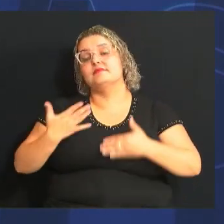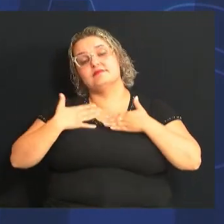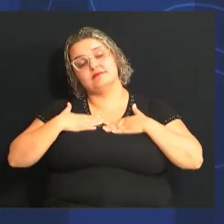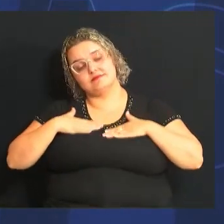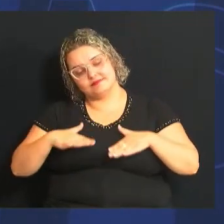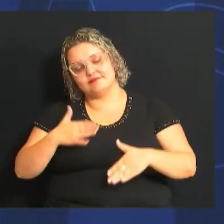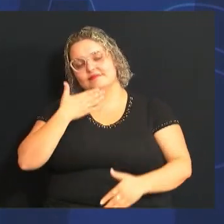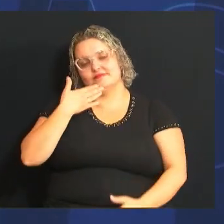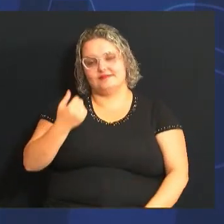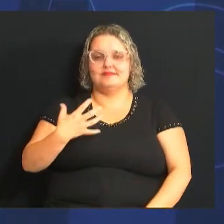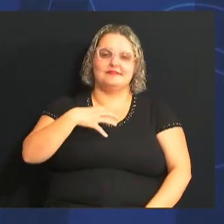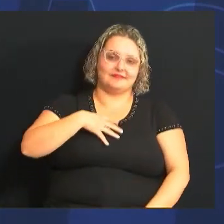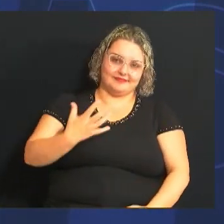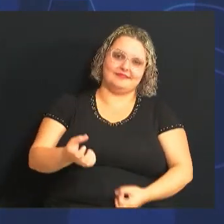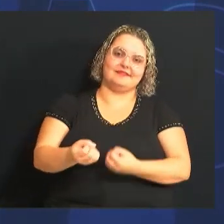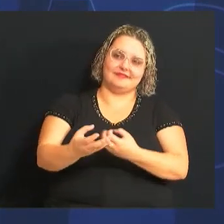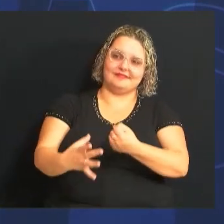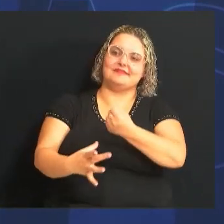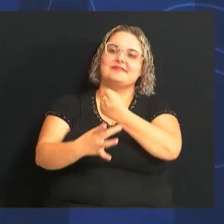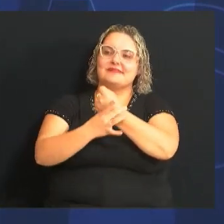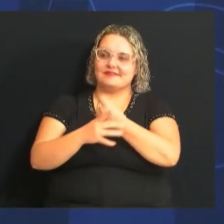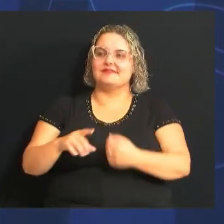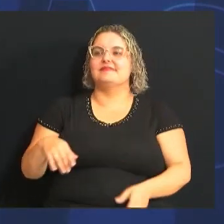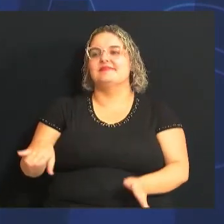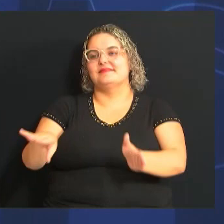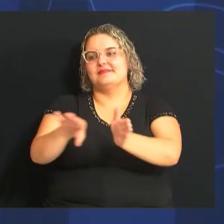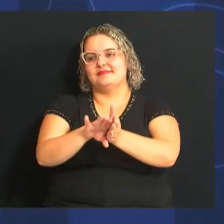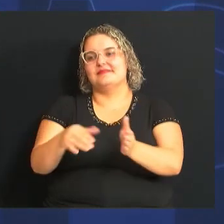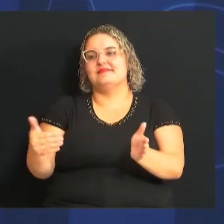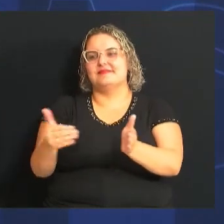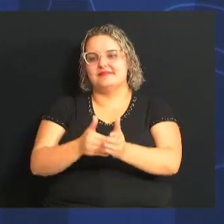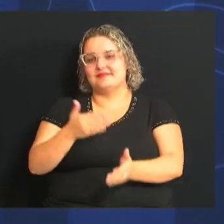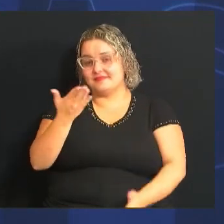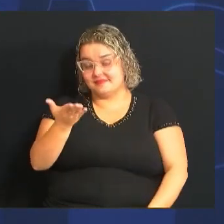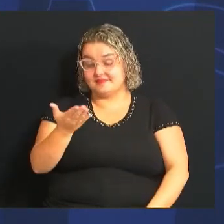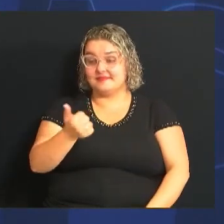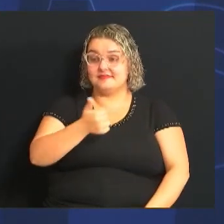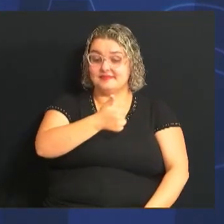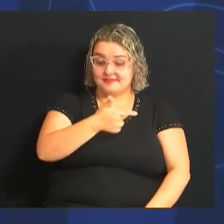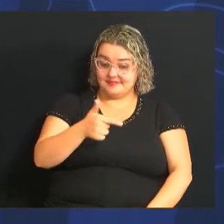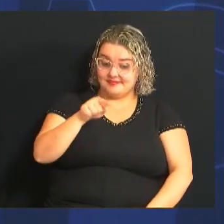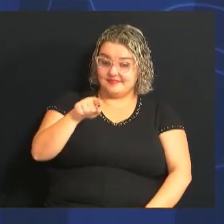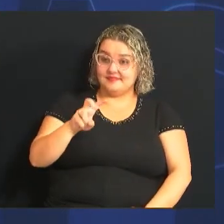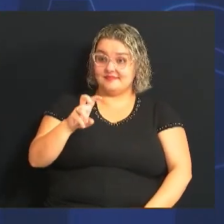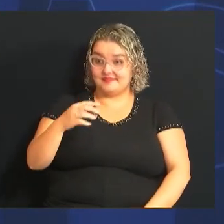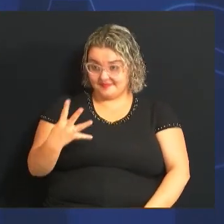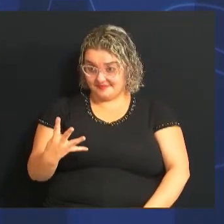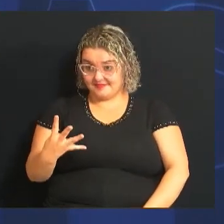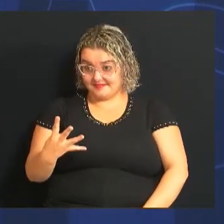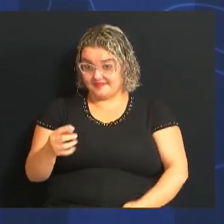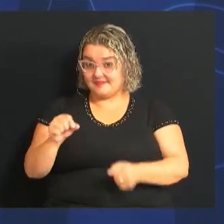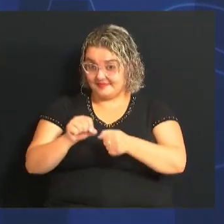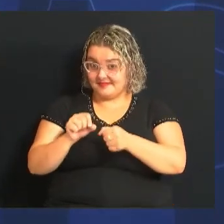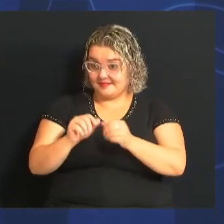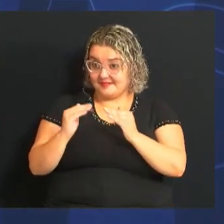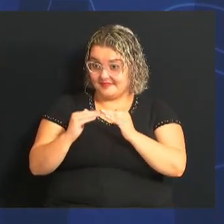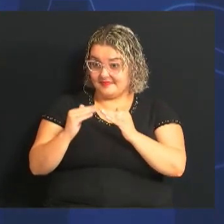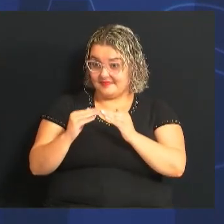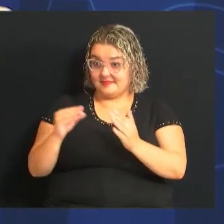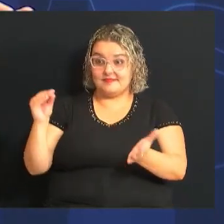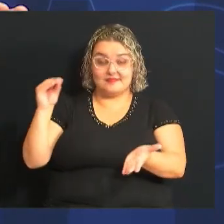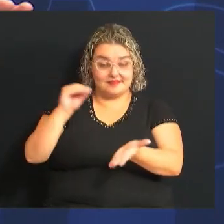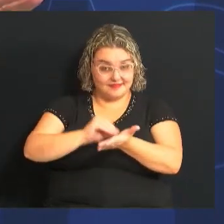maneira. Então, é uma informação segura para chegar até você. 12h54 agora, vamos fazer o seguinte,